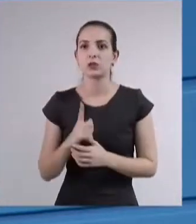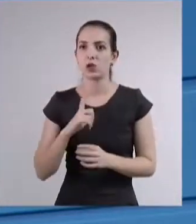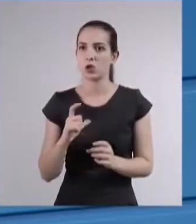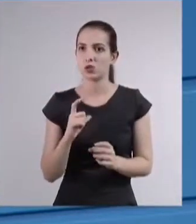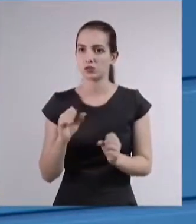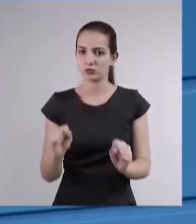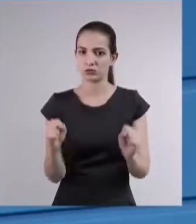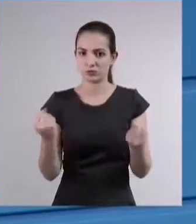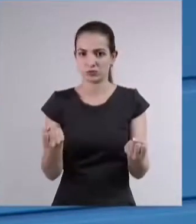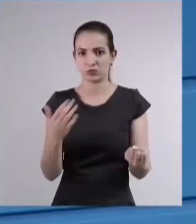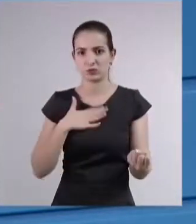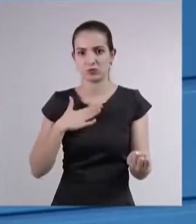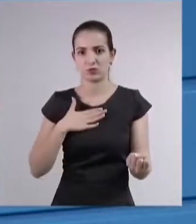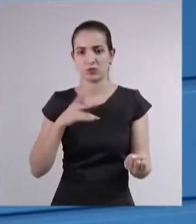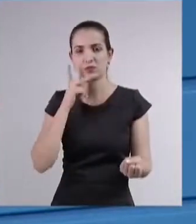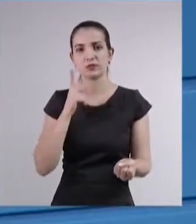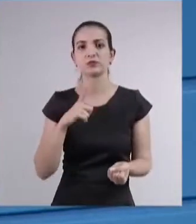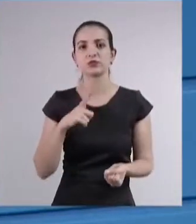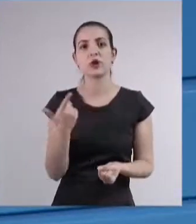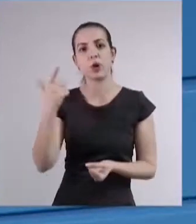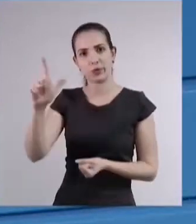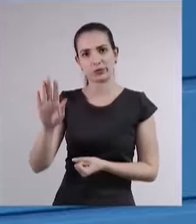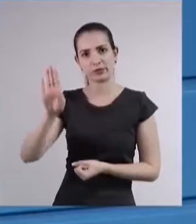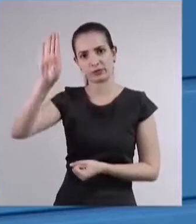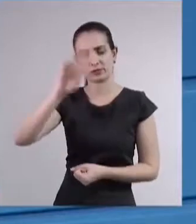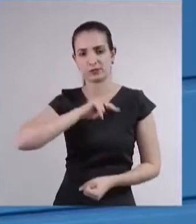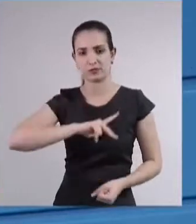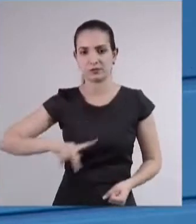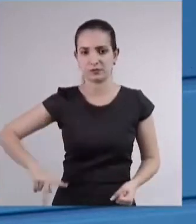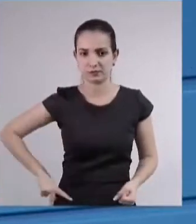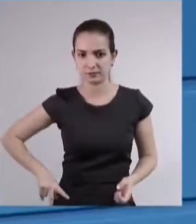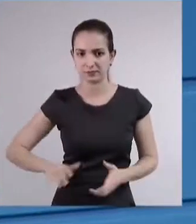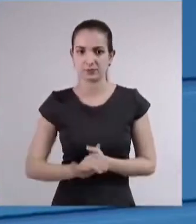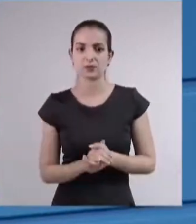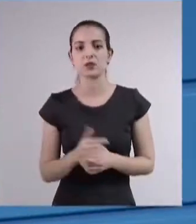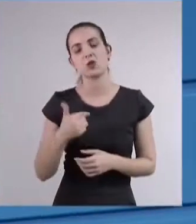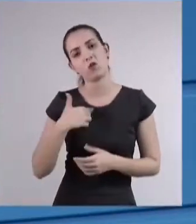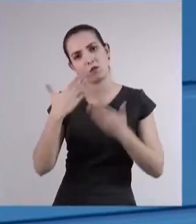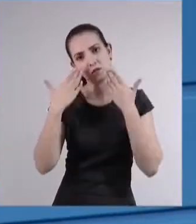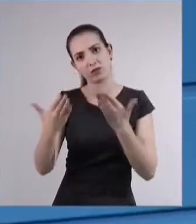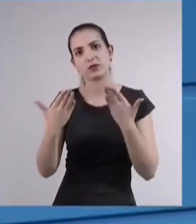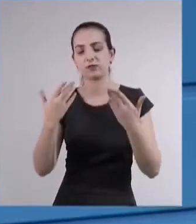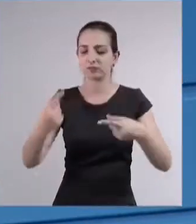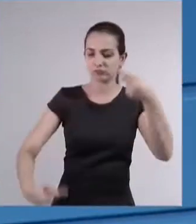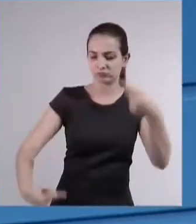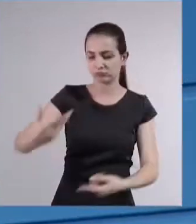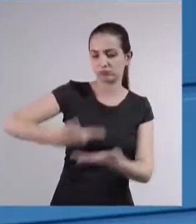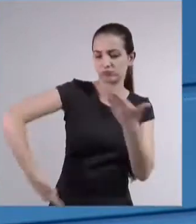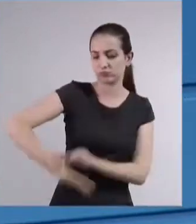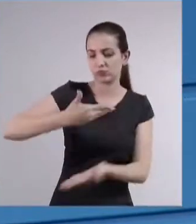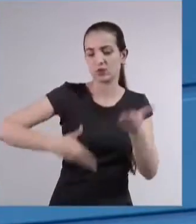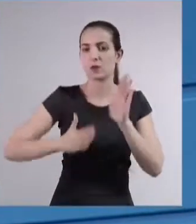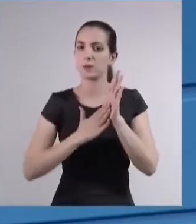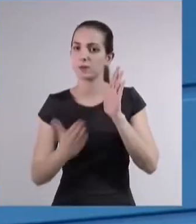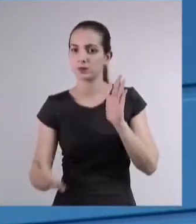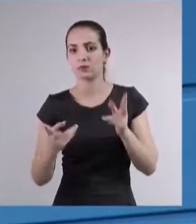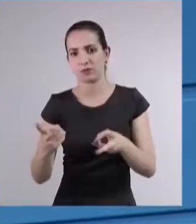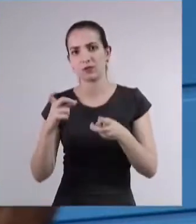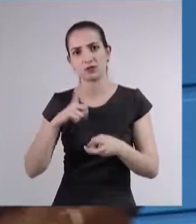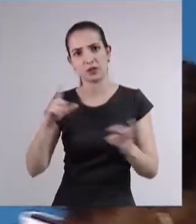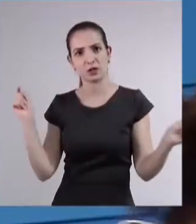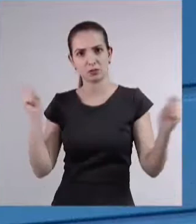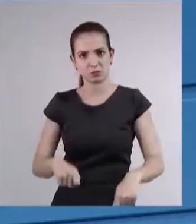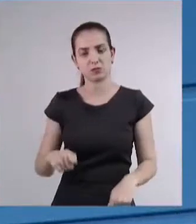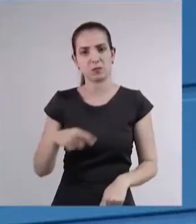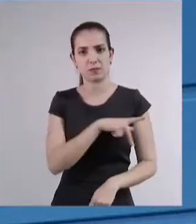meu partido tinha um candidato a presidente, e eu sempre disse que avaliaria as suas propostas, para saber se realmente ele tinha competência para presidir